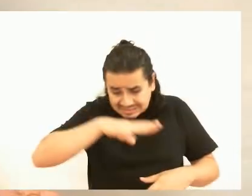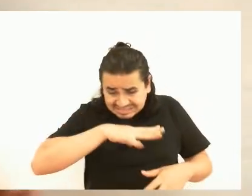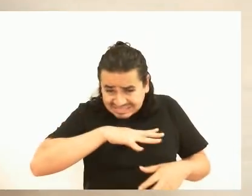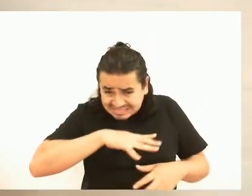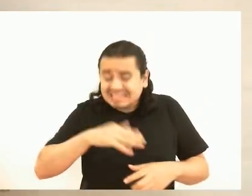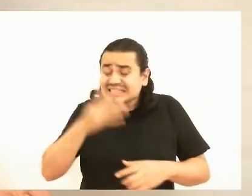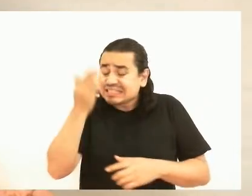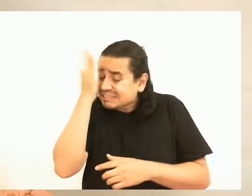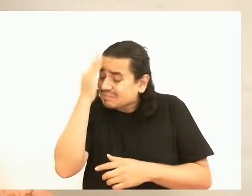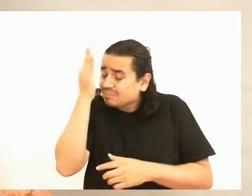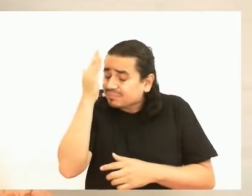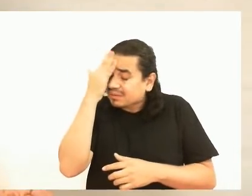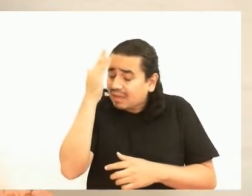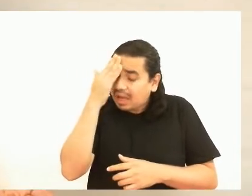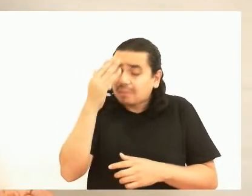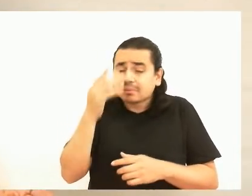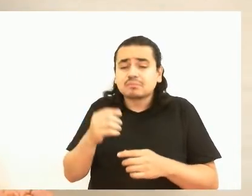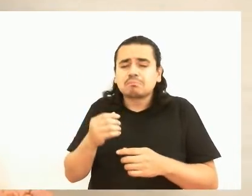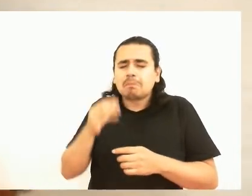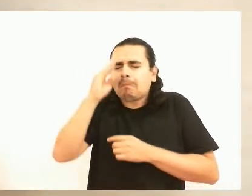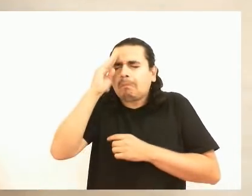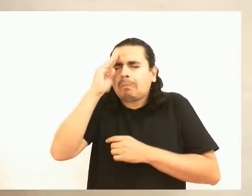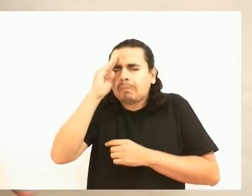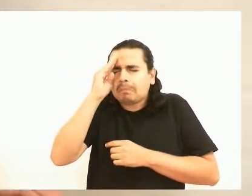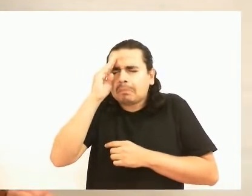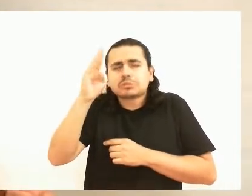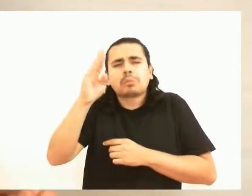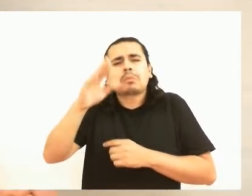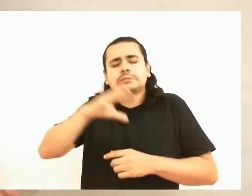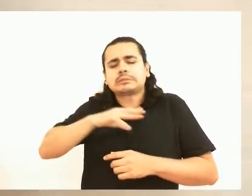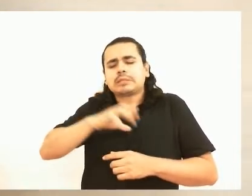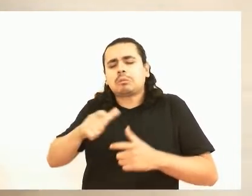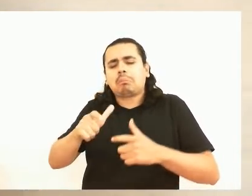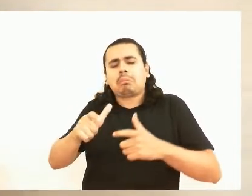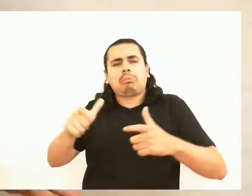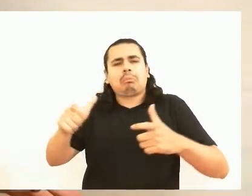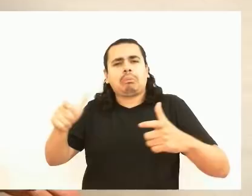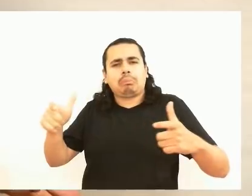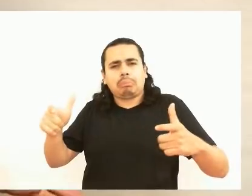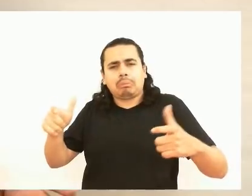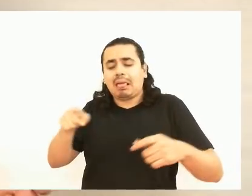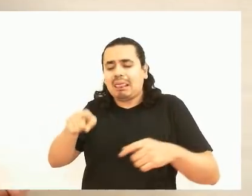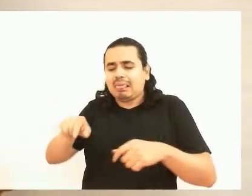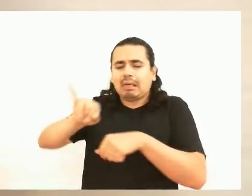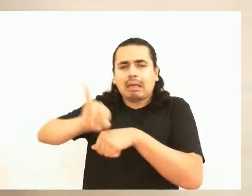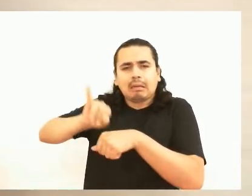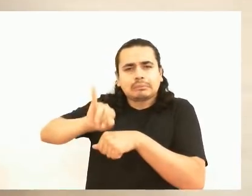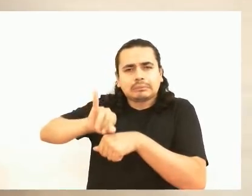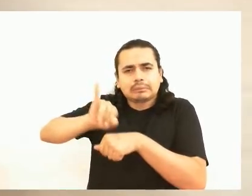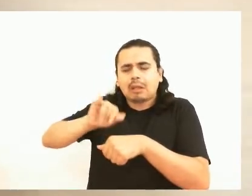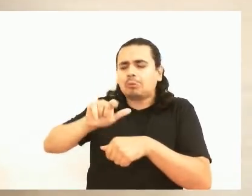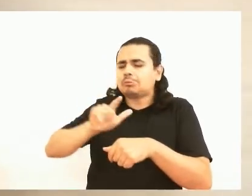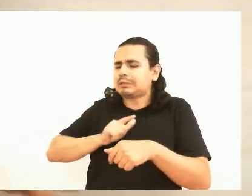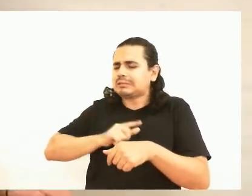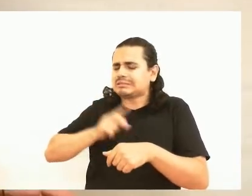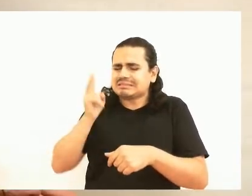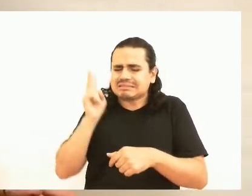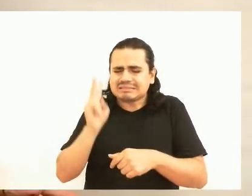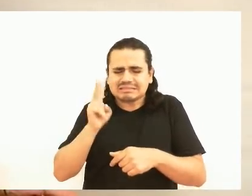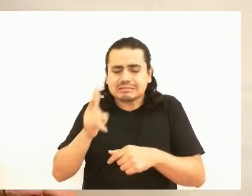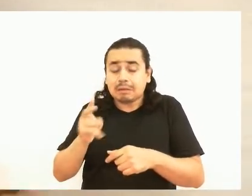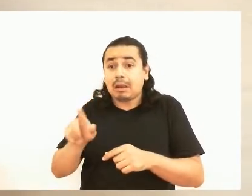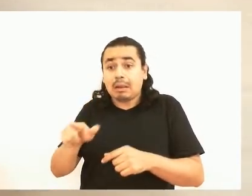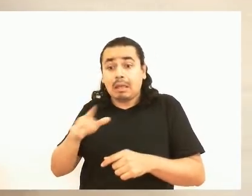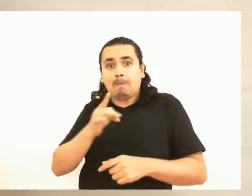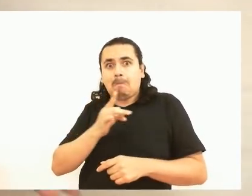sabe também né se principalmente grandes cidades que é também o tempo inteiro regida pelo